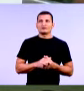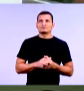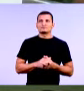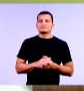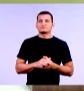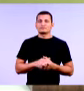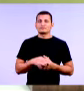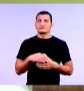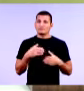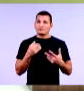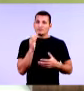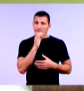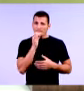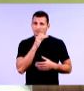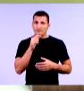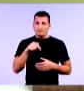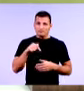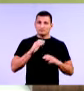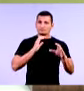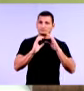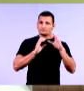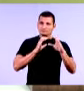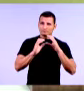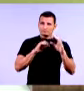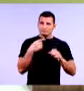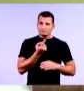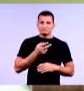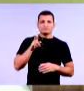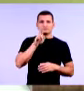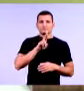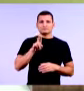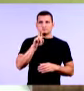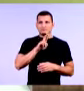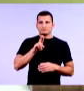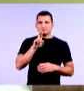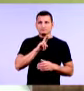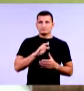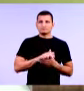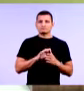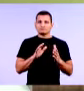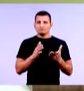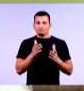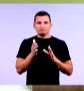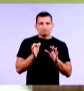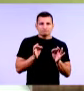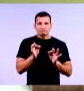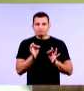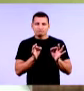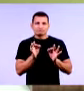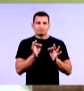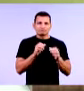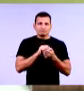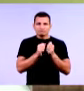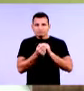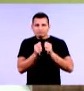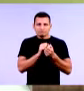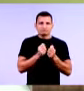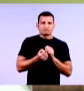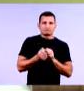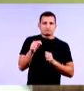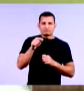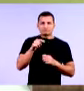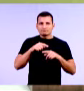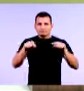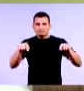própria velocidade de comunicação aqui com a gente, que nós utilizamos, se modulando da rapidez adequada para o ambiente, a